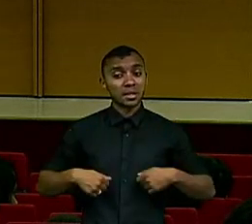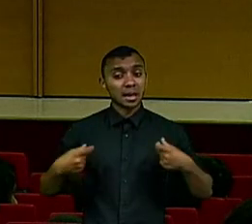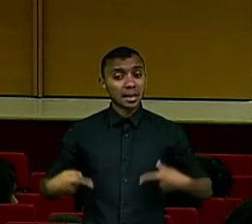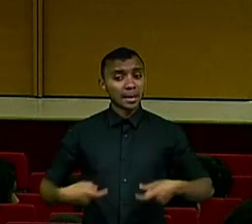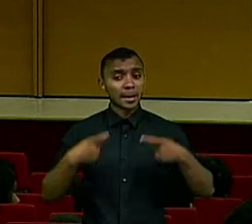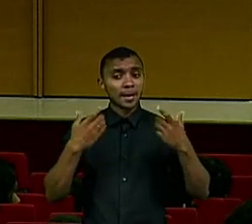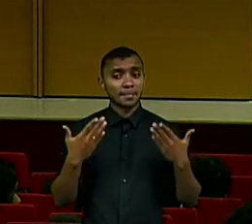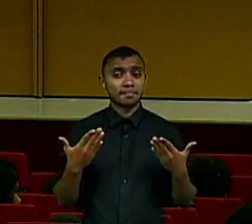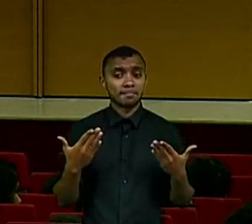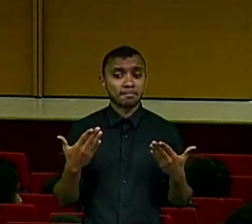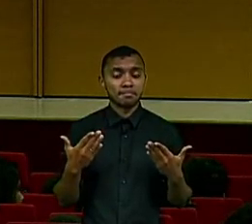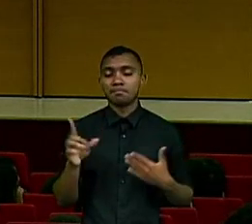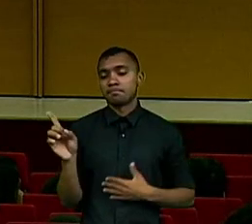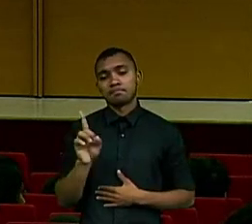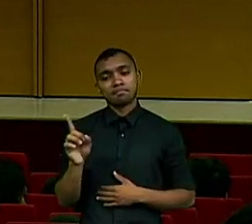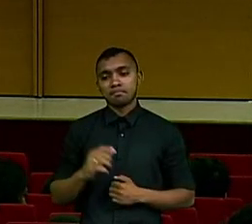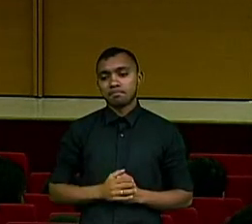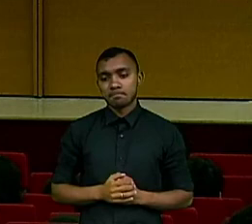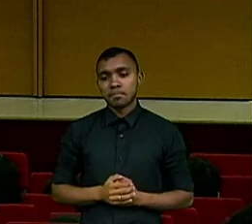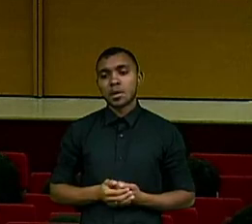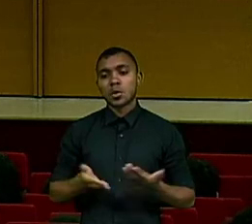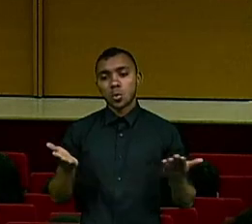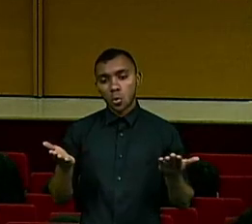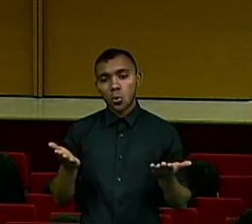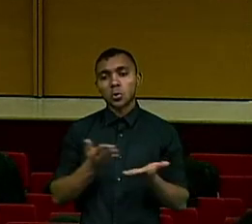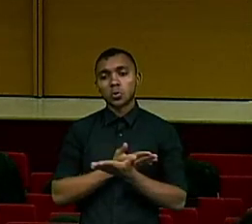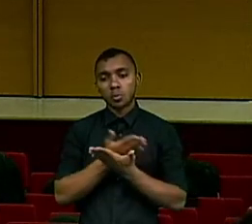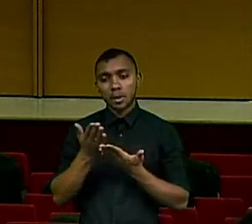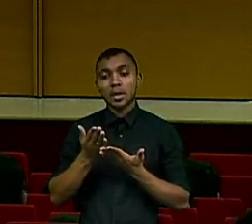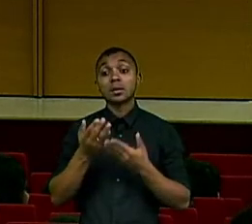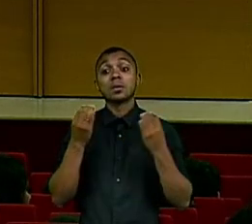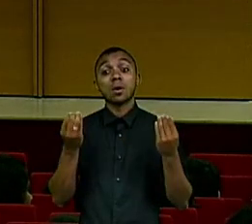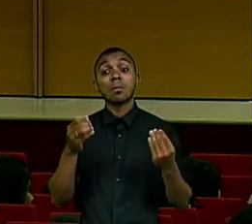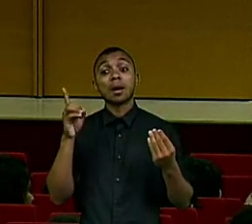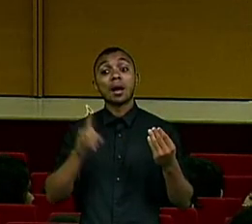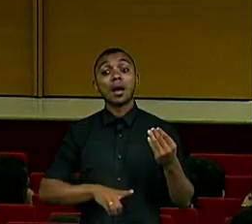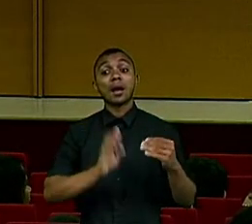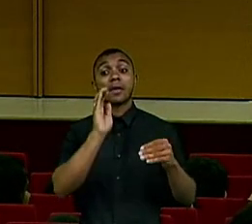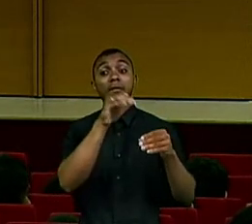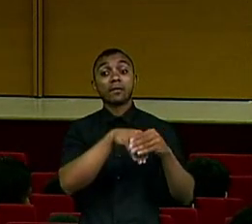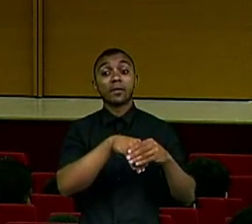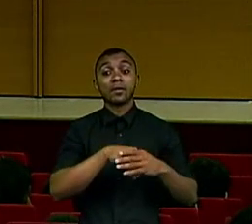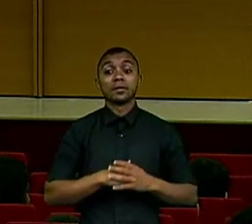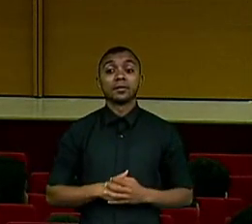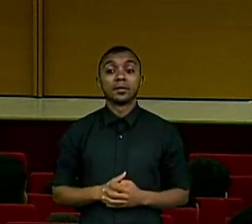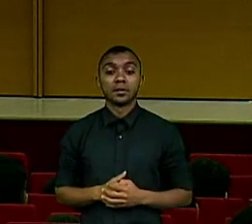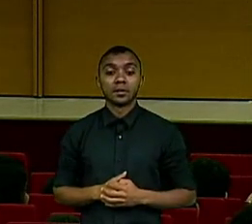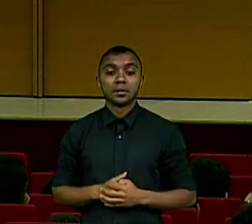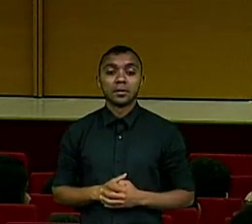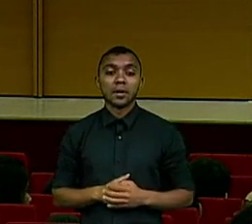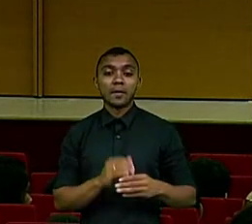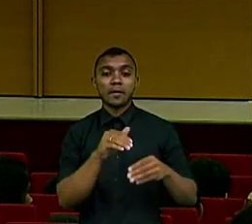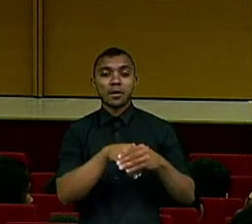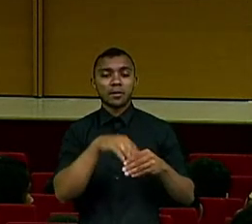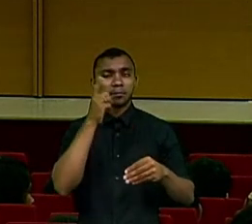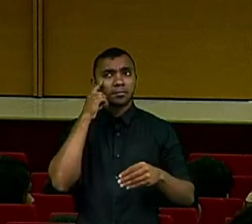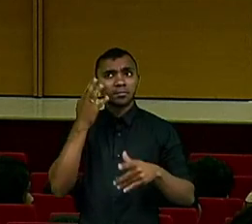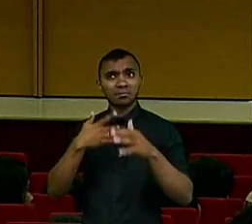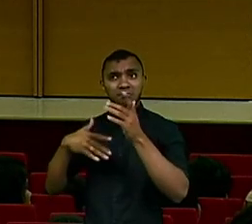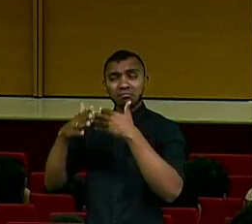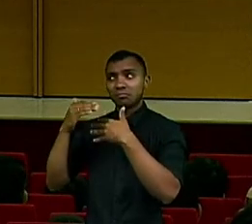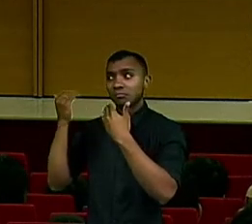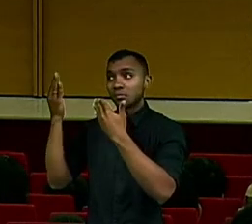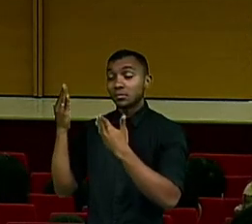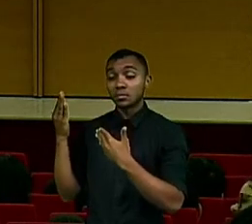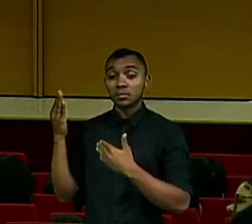não a gente pode mudar com voto Olha que importância né a Essa época aí que nem tanto tempo